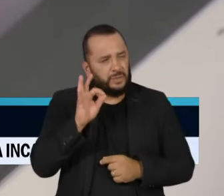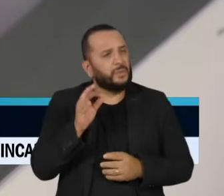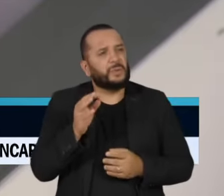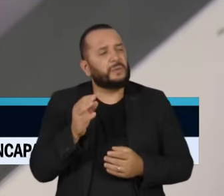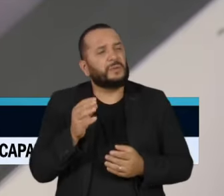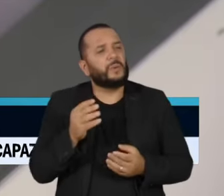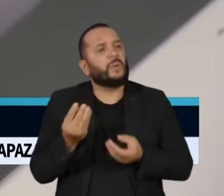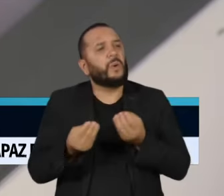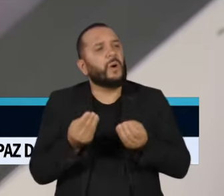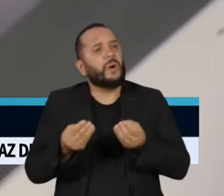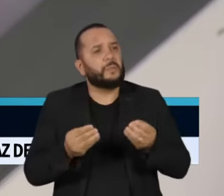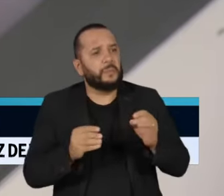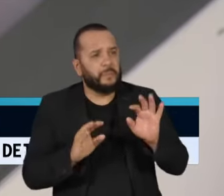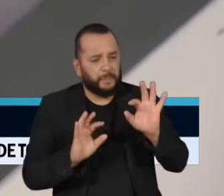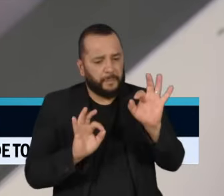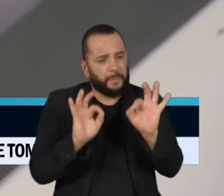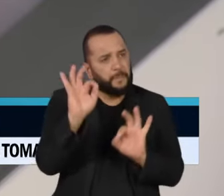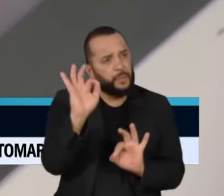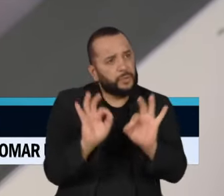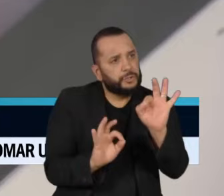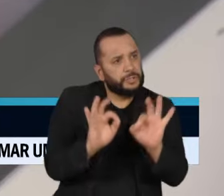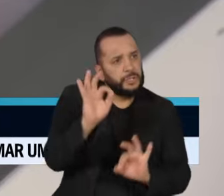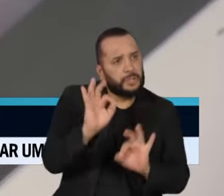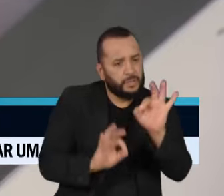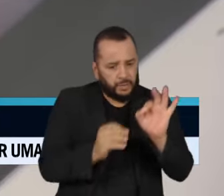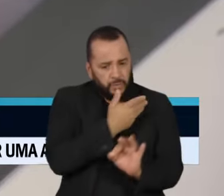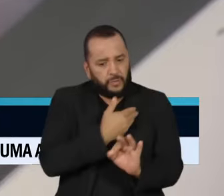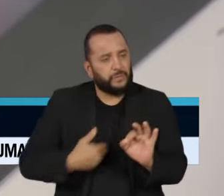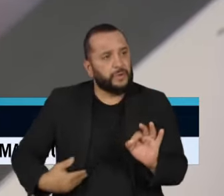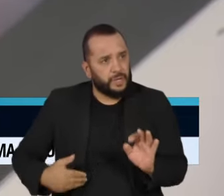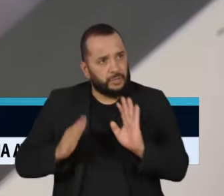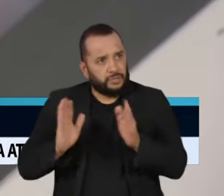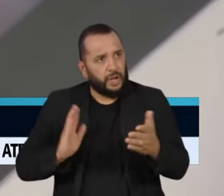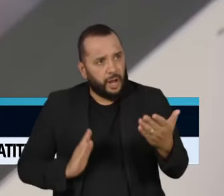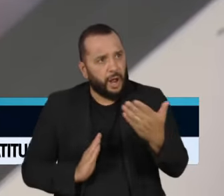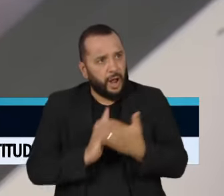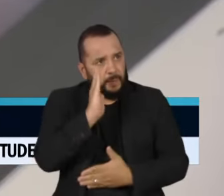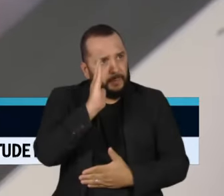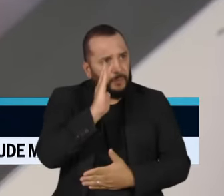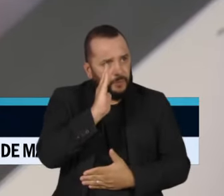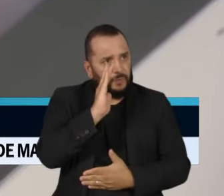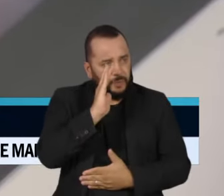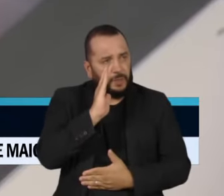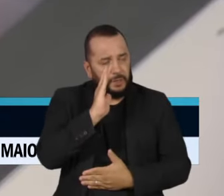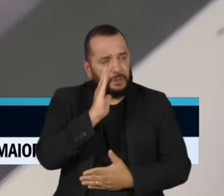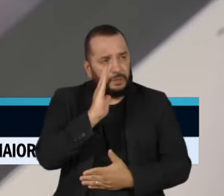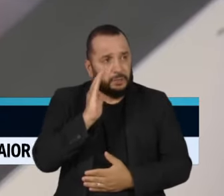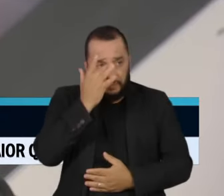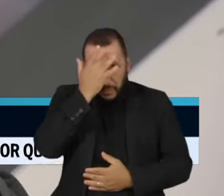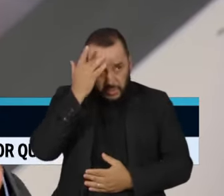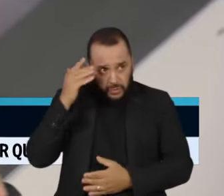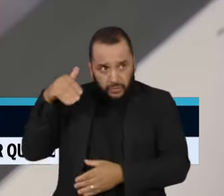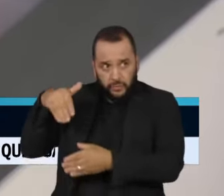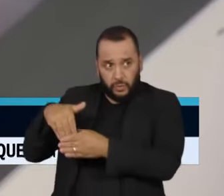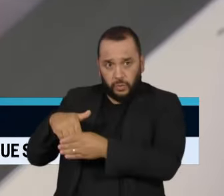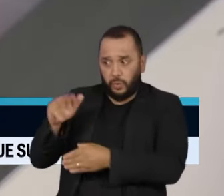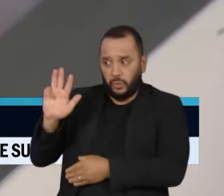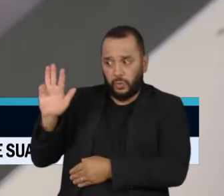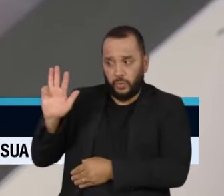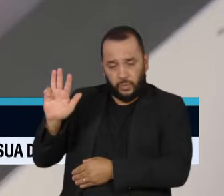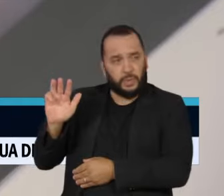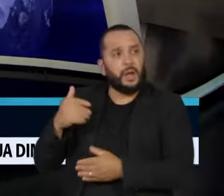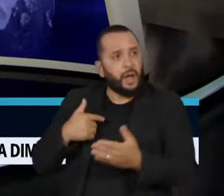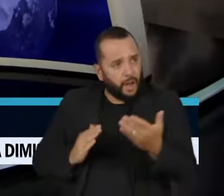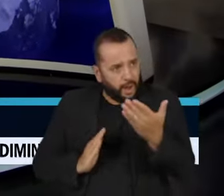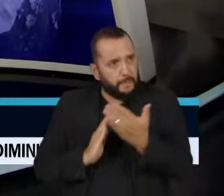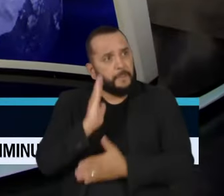governo? O programa do governo que foi aprovado pela maioria que votou no Lula, ou seja, votando no Lula teria aprovado o programa de governo